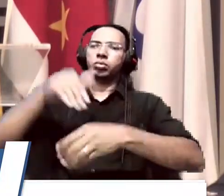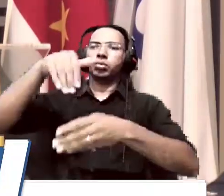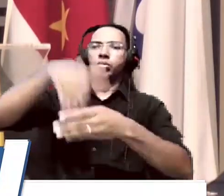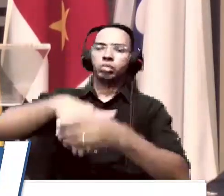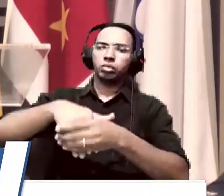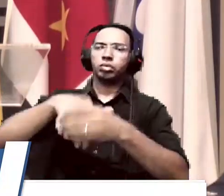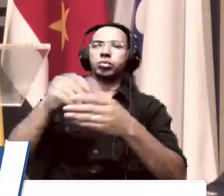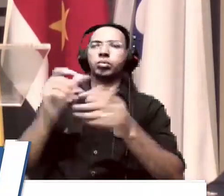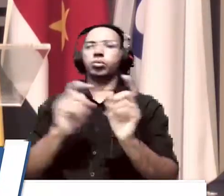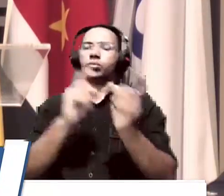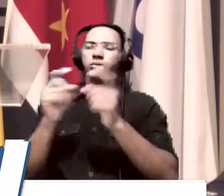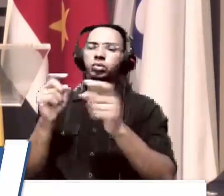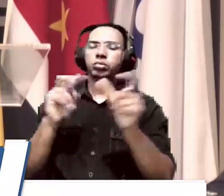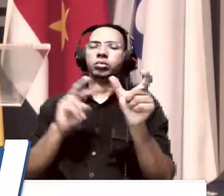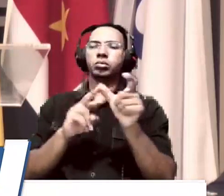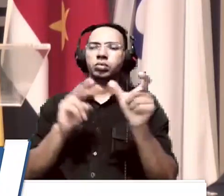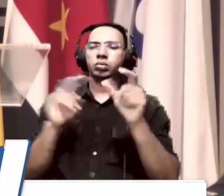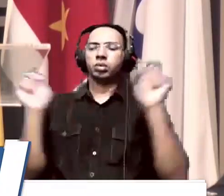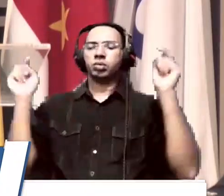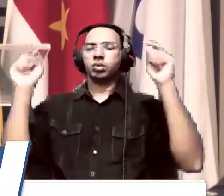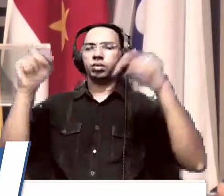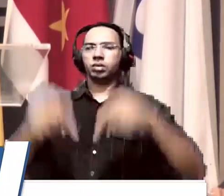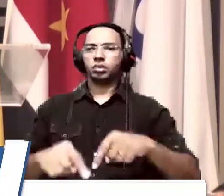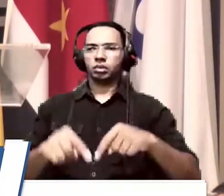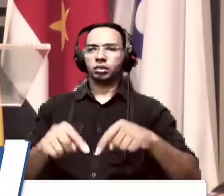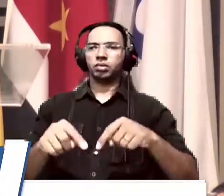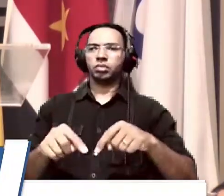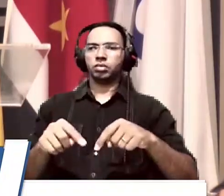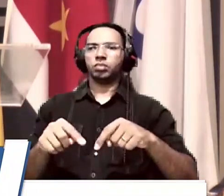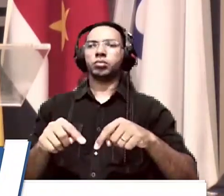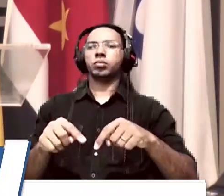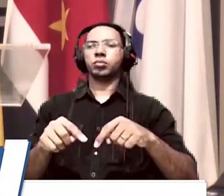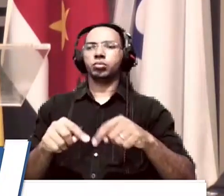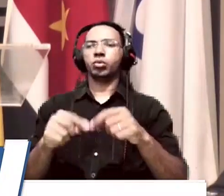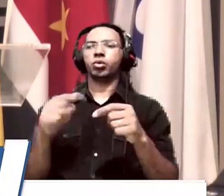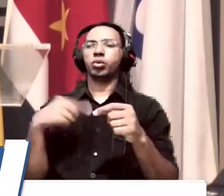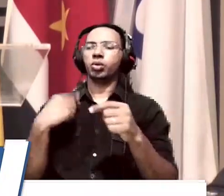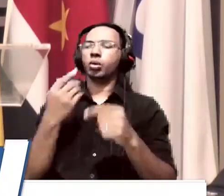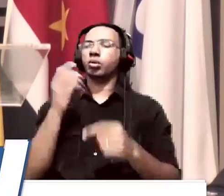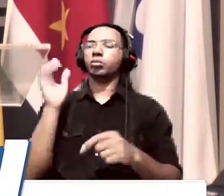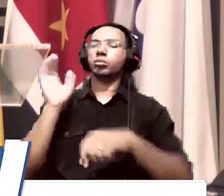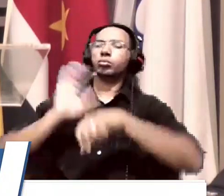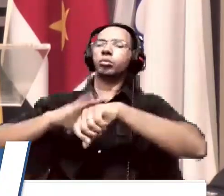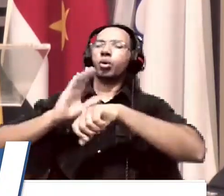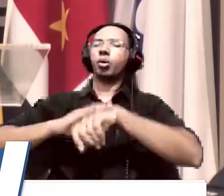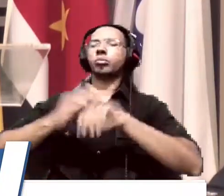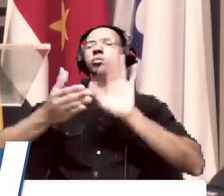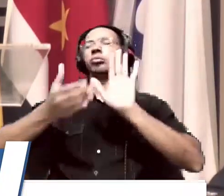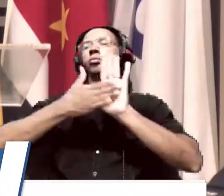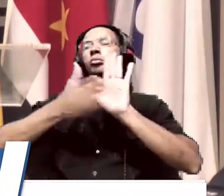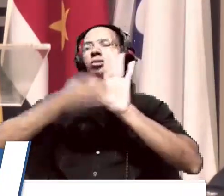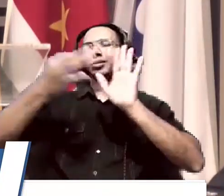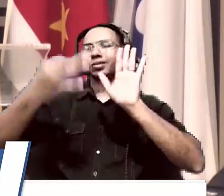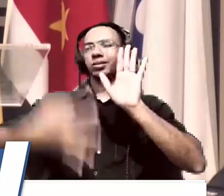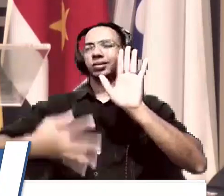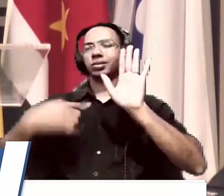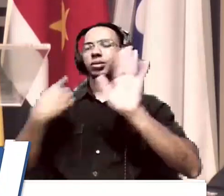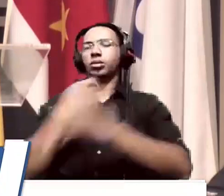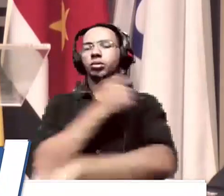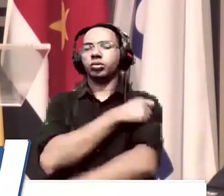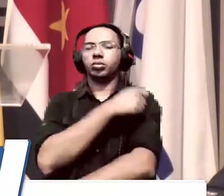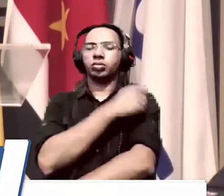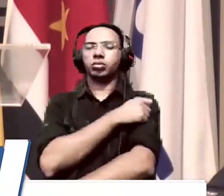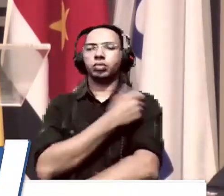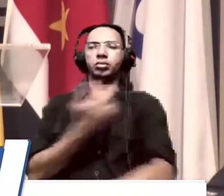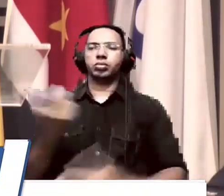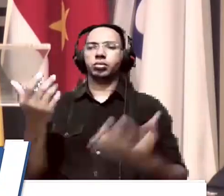discussão na Câmara, estaremos aqui. Estaremos aqui, daremos a nossa palavra para dizer que é isso, a gente, enquanto estudante, não